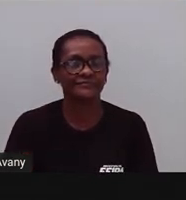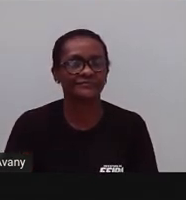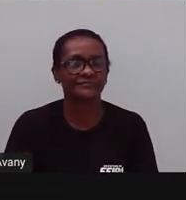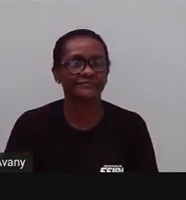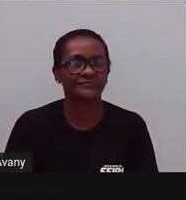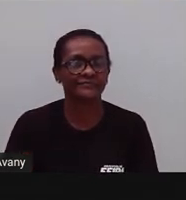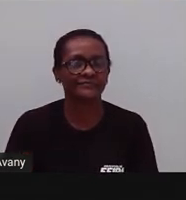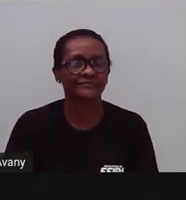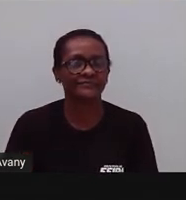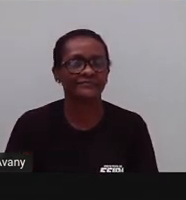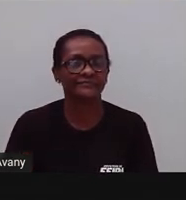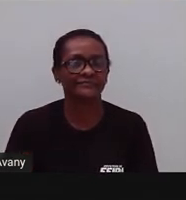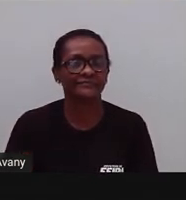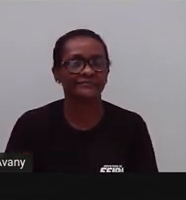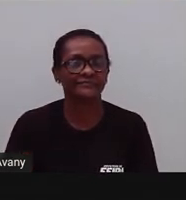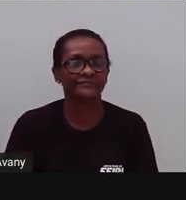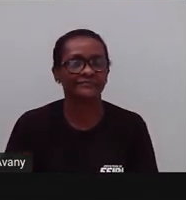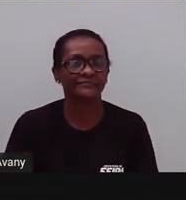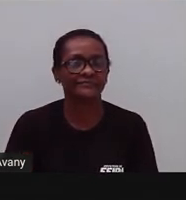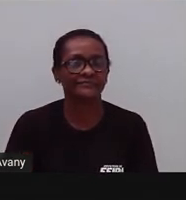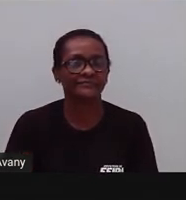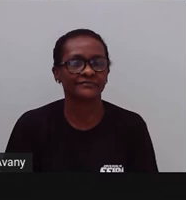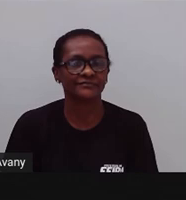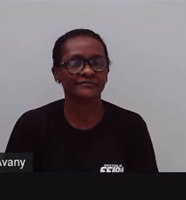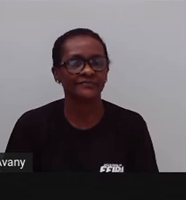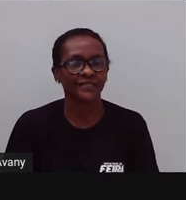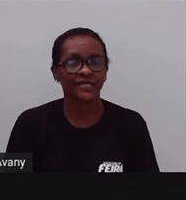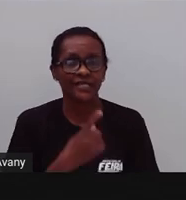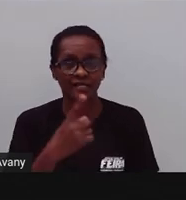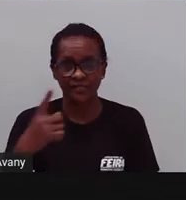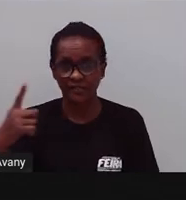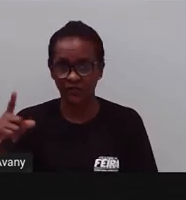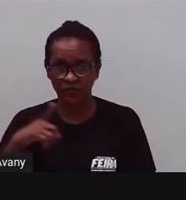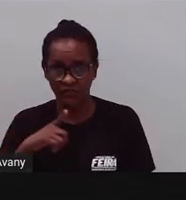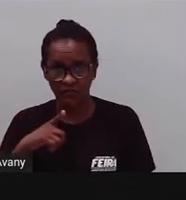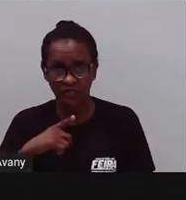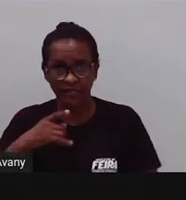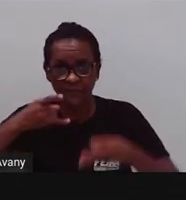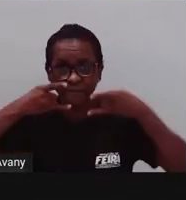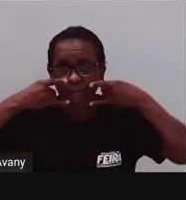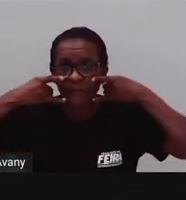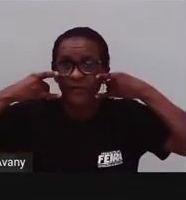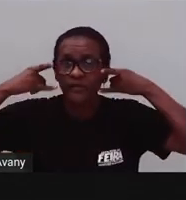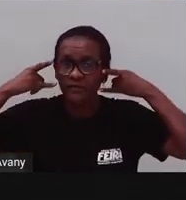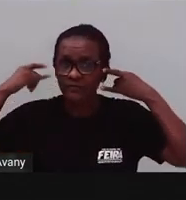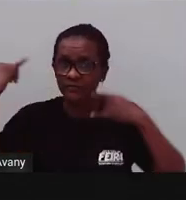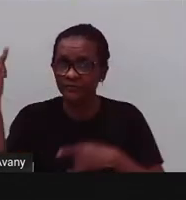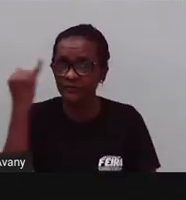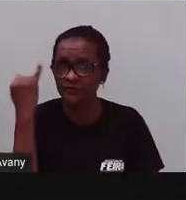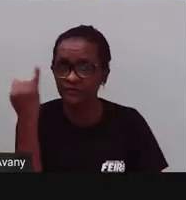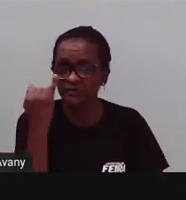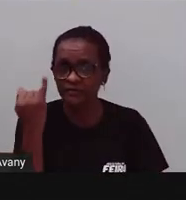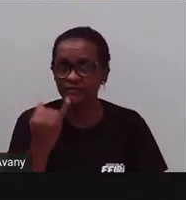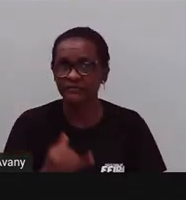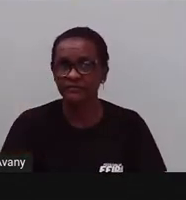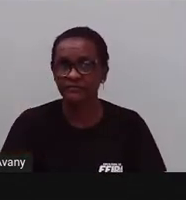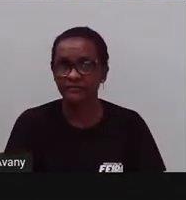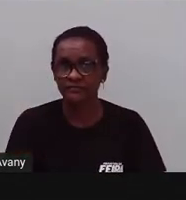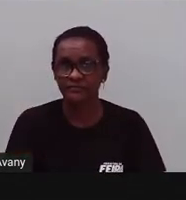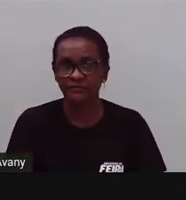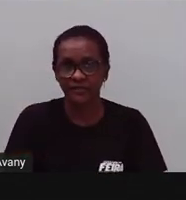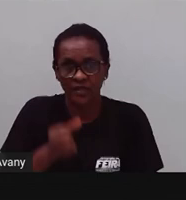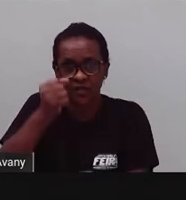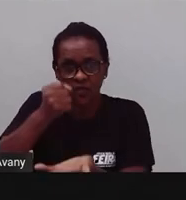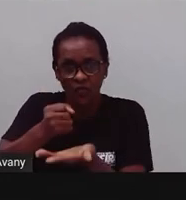a sua massa né para cada convidado e de máscara você poderia também botar observação aqui para eles irem dia levar o